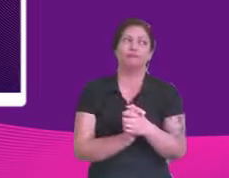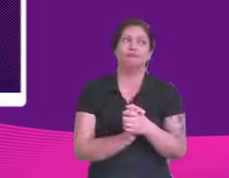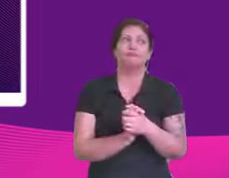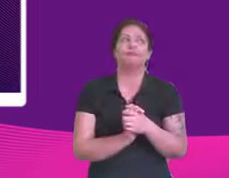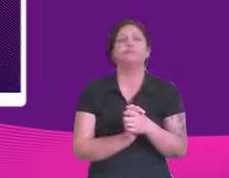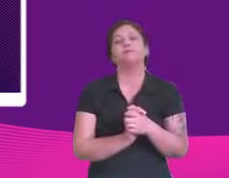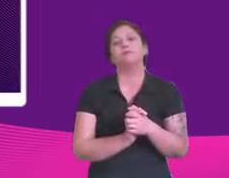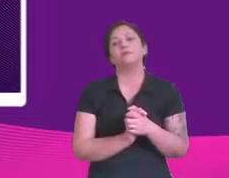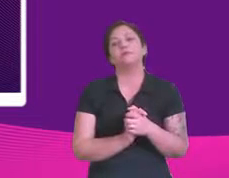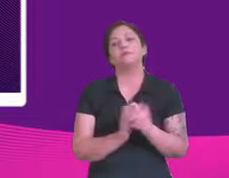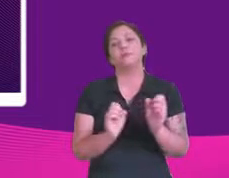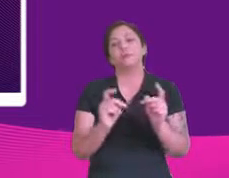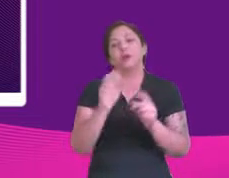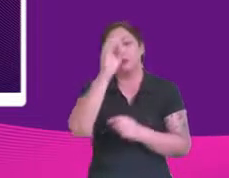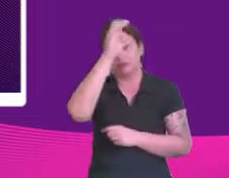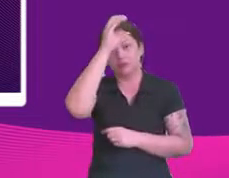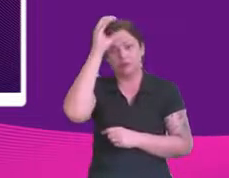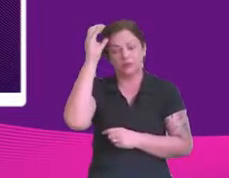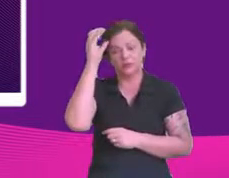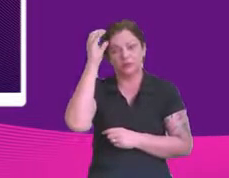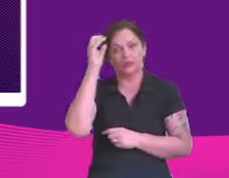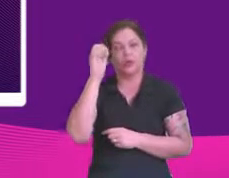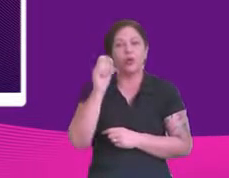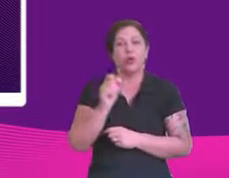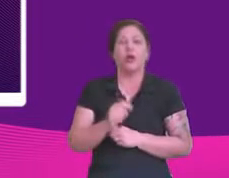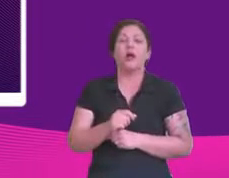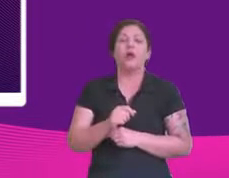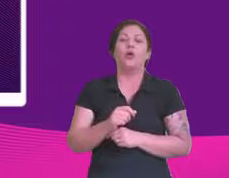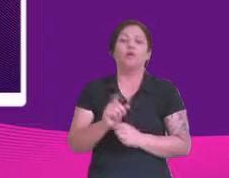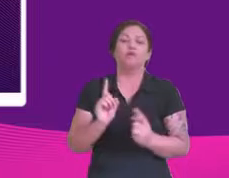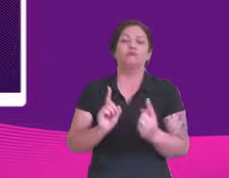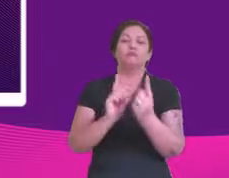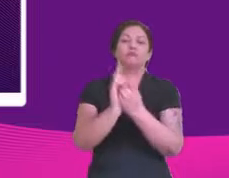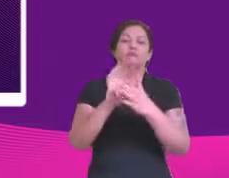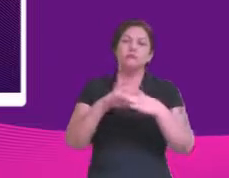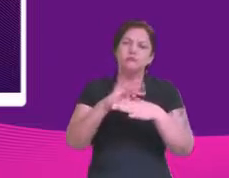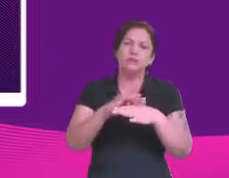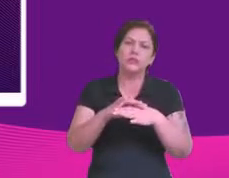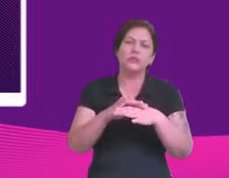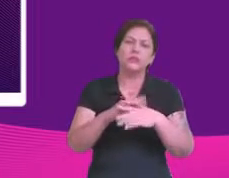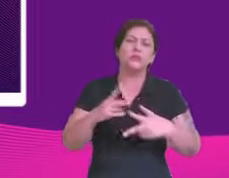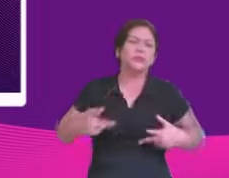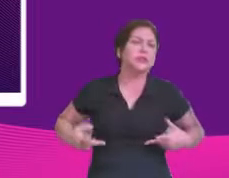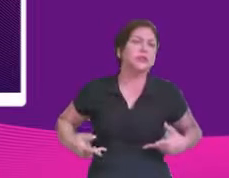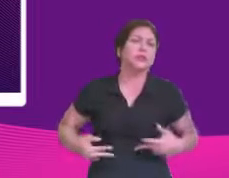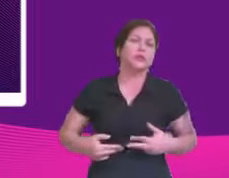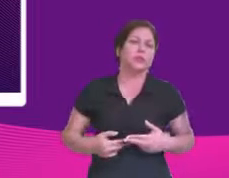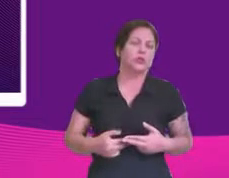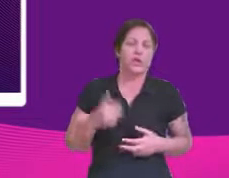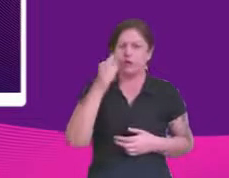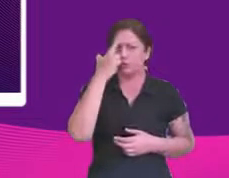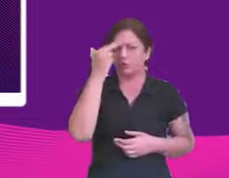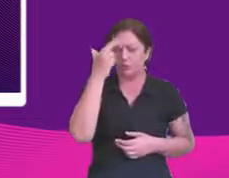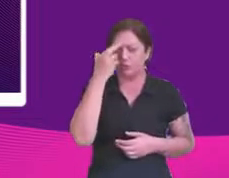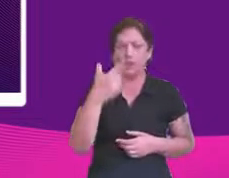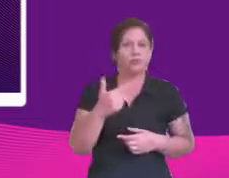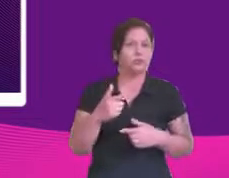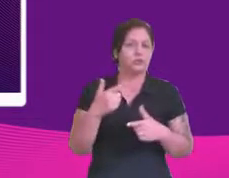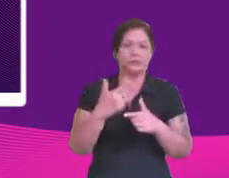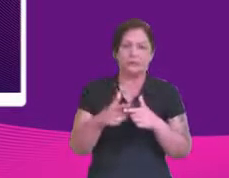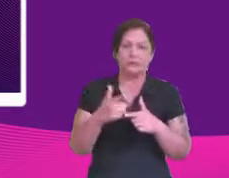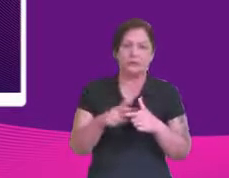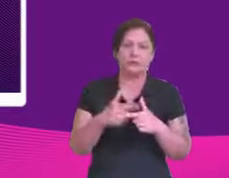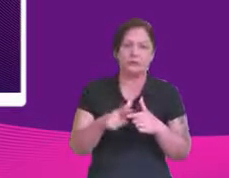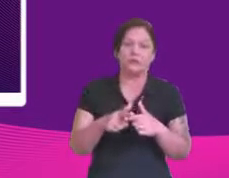A paciente teve um pós-operatório sem intercorrências cirúrgicas, ela teve um pouco de síndrome